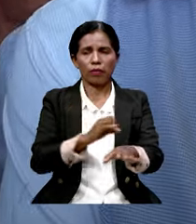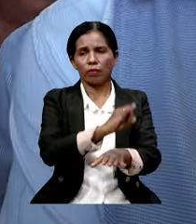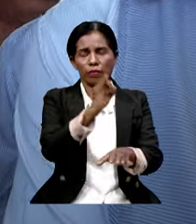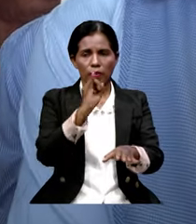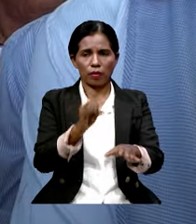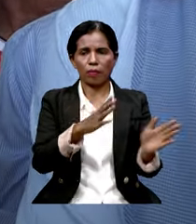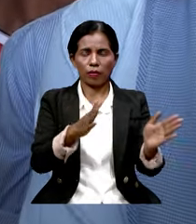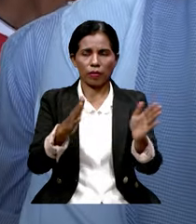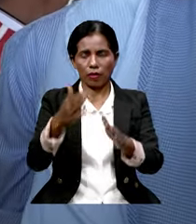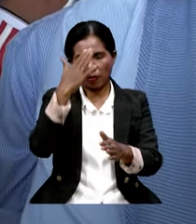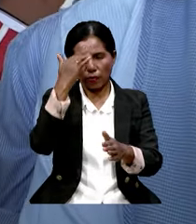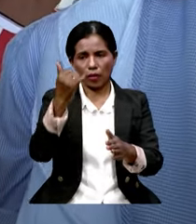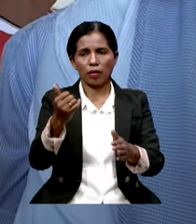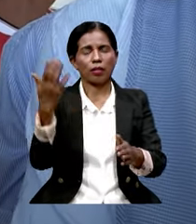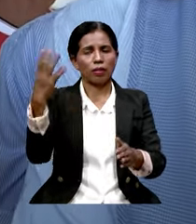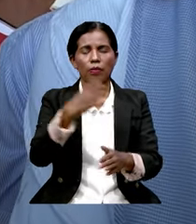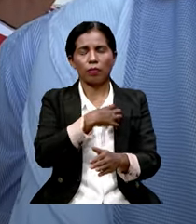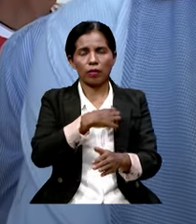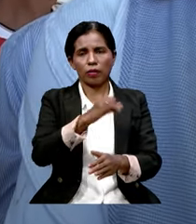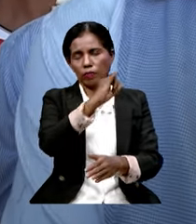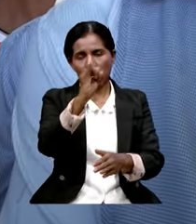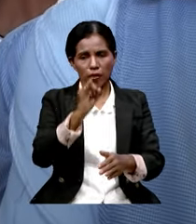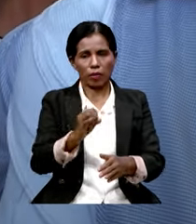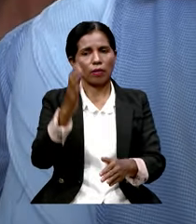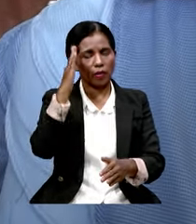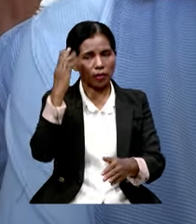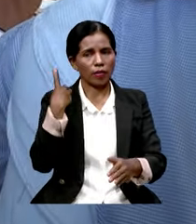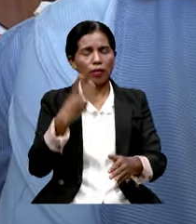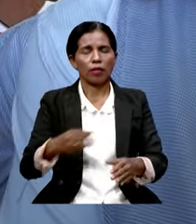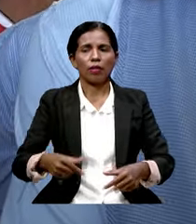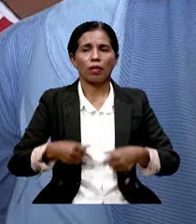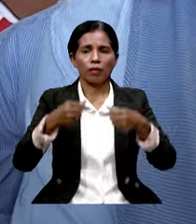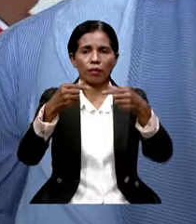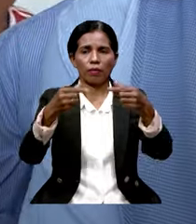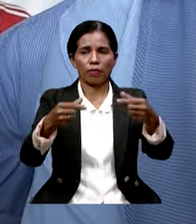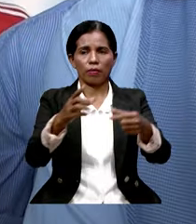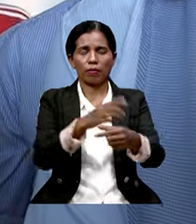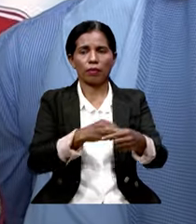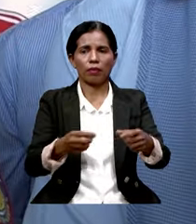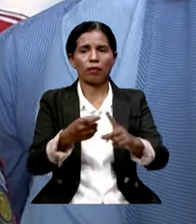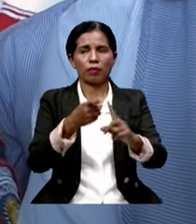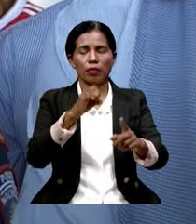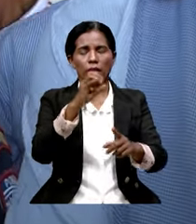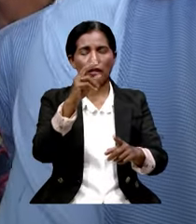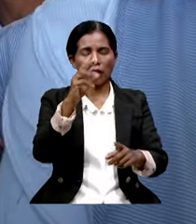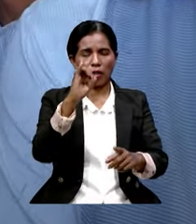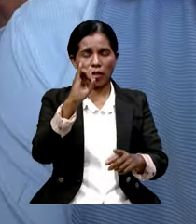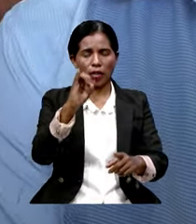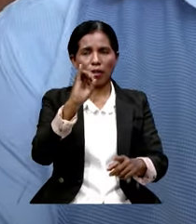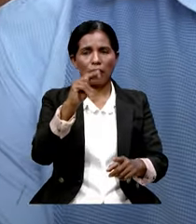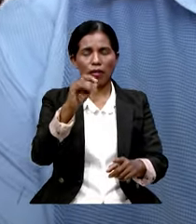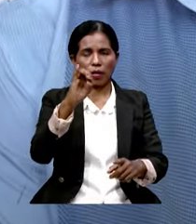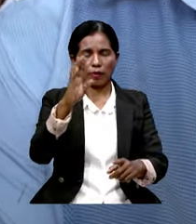proses tambah saya do insane ya polisi investigasang matene ne bai ita bana entrega no ba comando geral parte NID sira mak responsabili kona beda